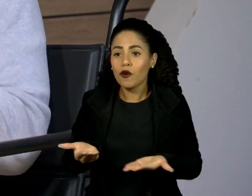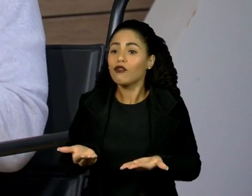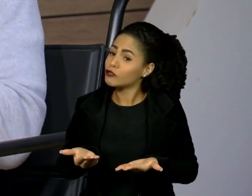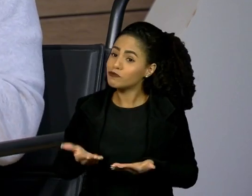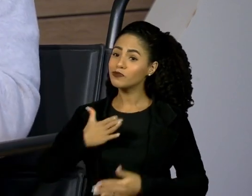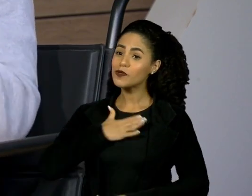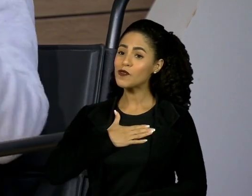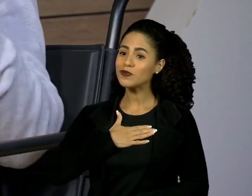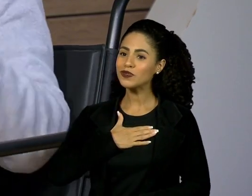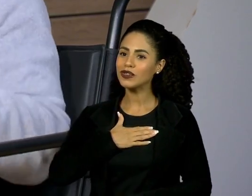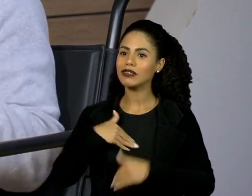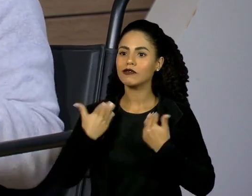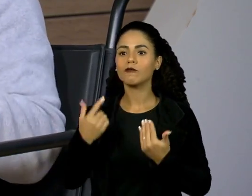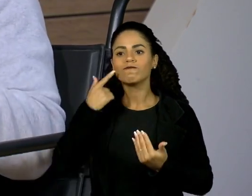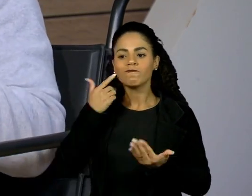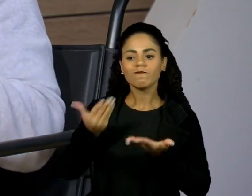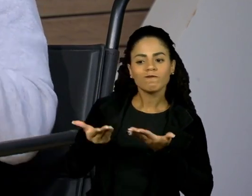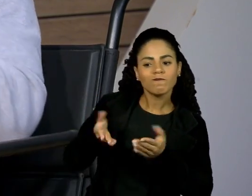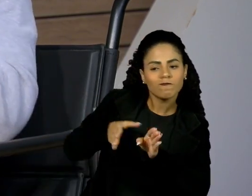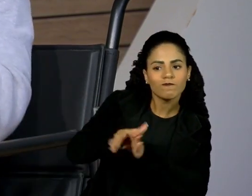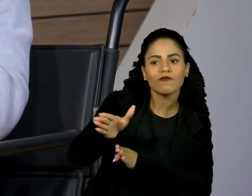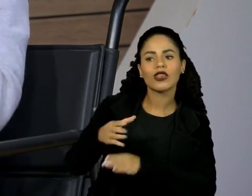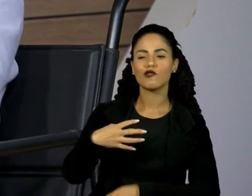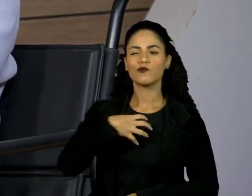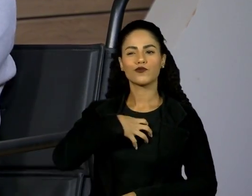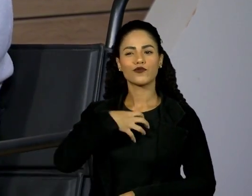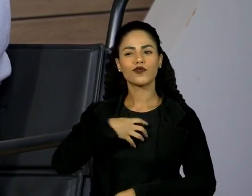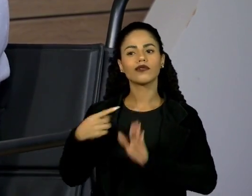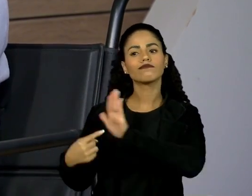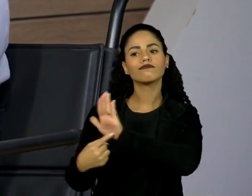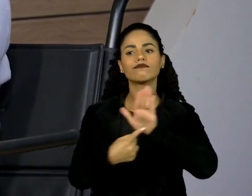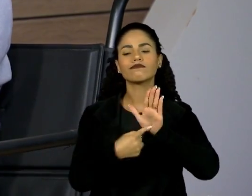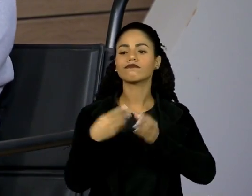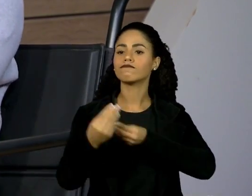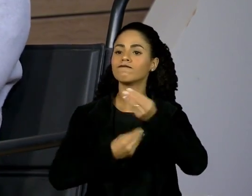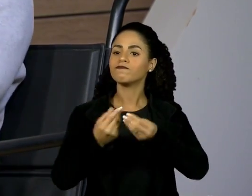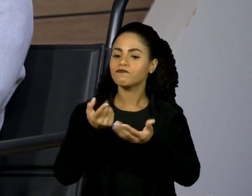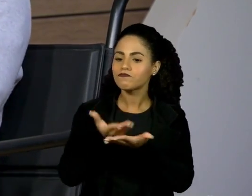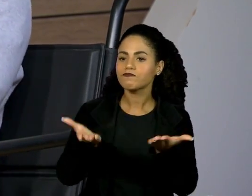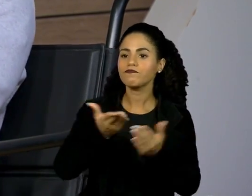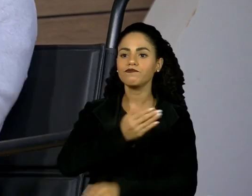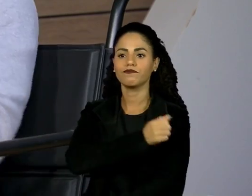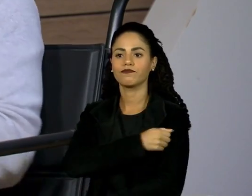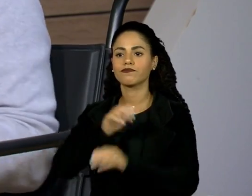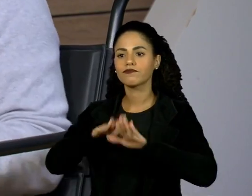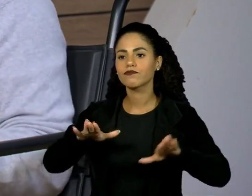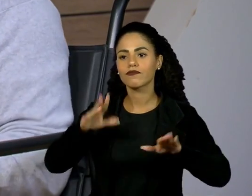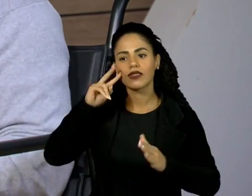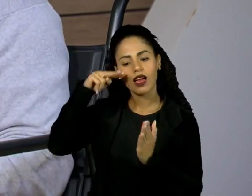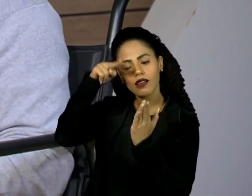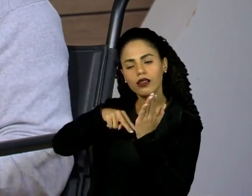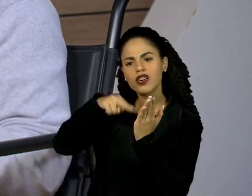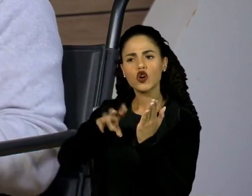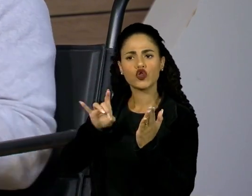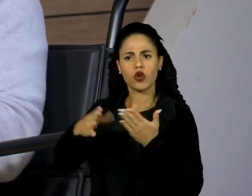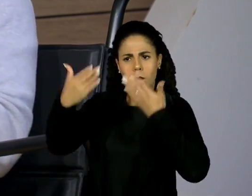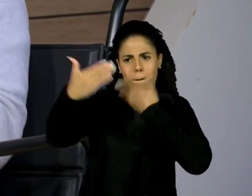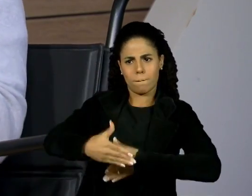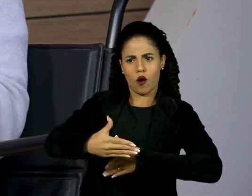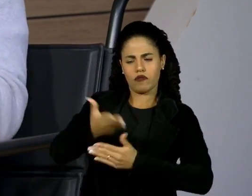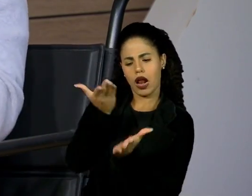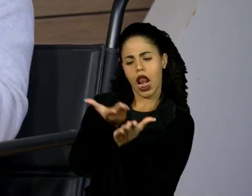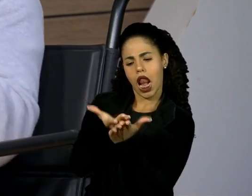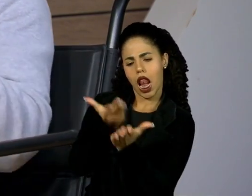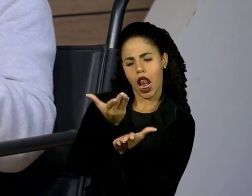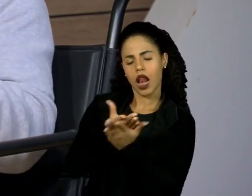tema, a mediação é fundamental. A forma de mostrar para o aluno, você está lendo isso não só para fazer a prova. Você não está lendo isso